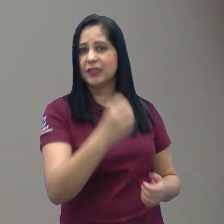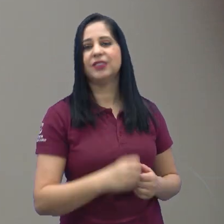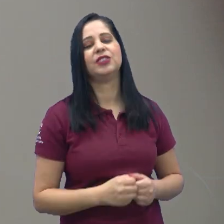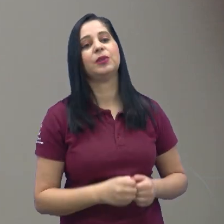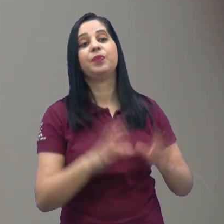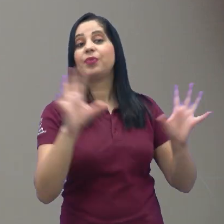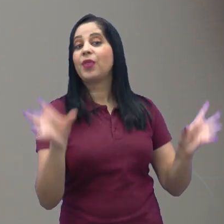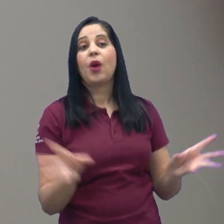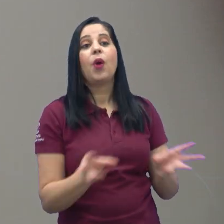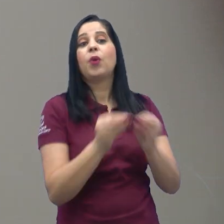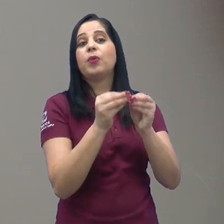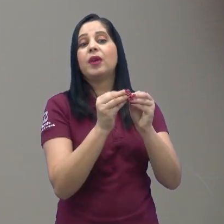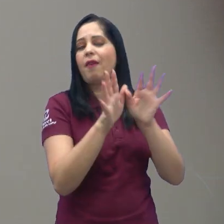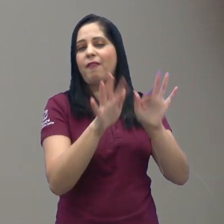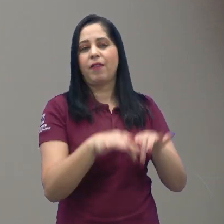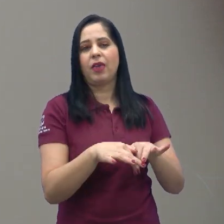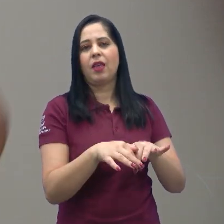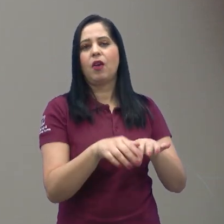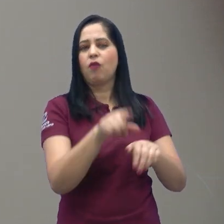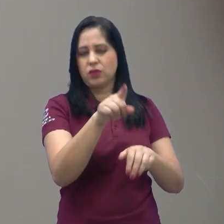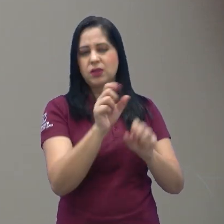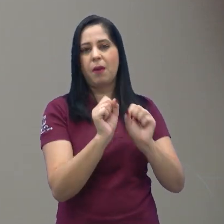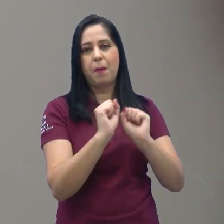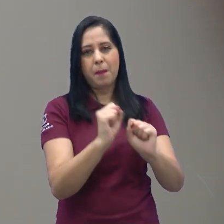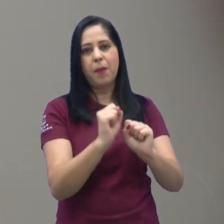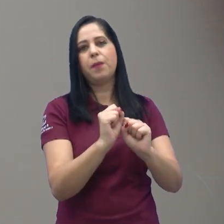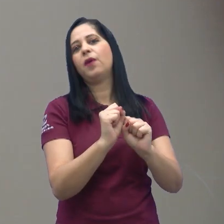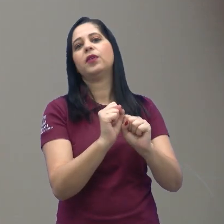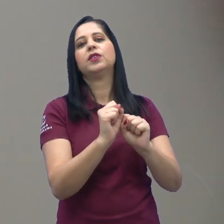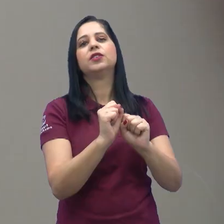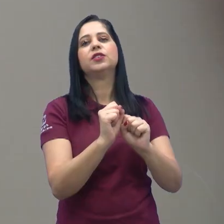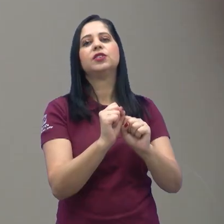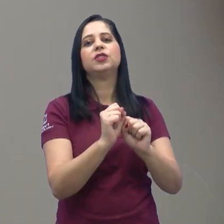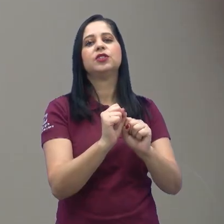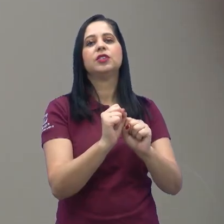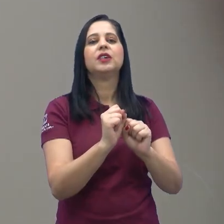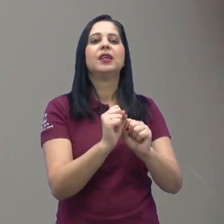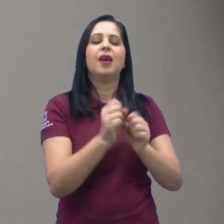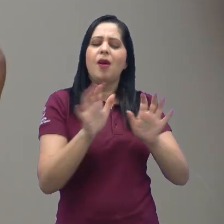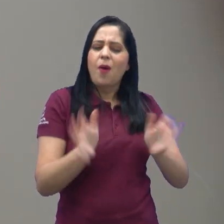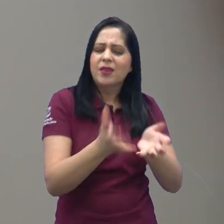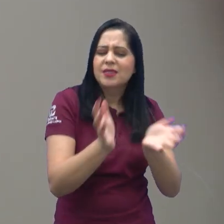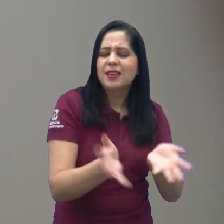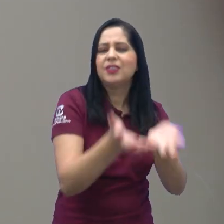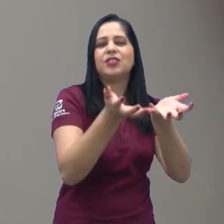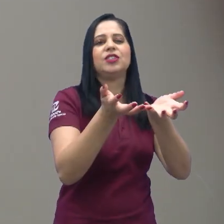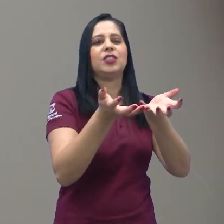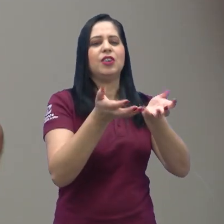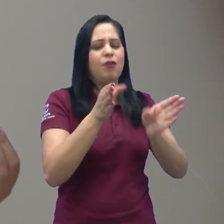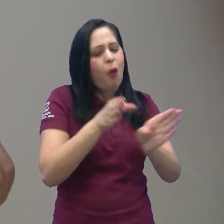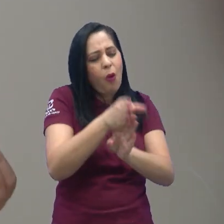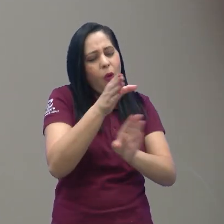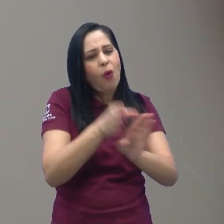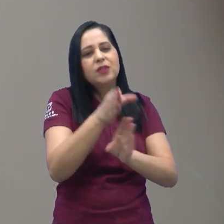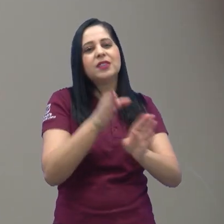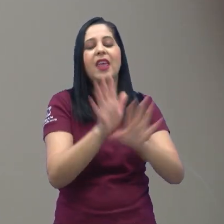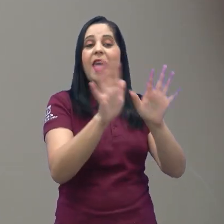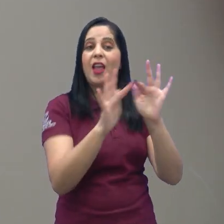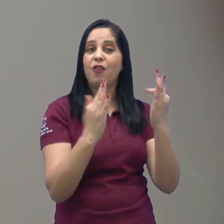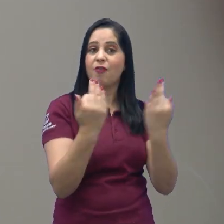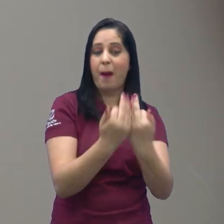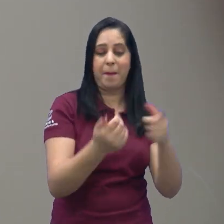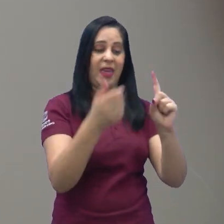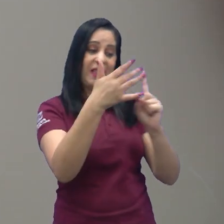concluir, eu gostaria que você deixasse, para fechar o programa, uma palavra de incentivo para as famílias ou até mesmo para o paciente que acabou